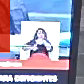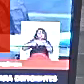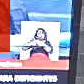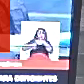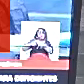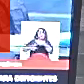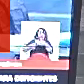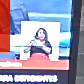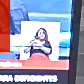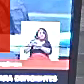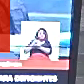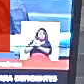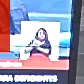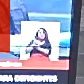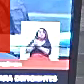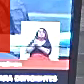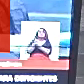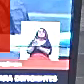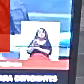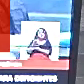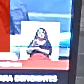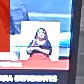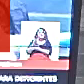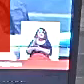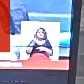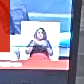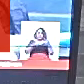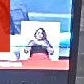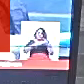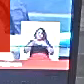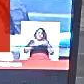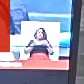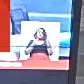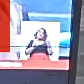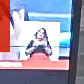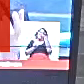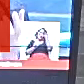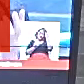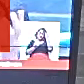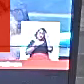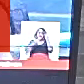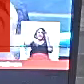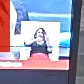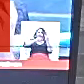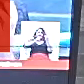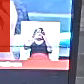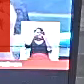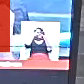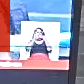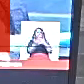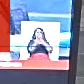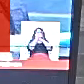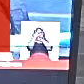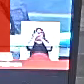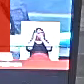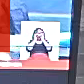Continuo raciocinando agora, o debate é importante, porque ele ativa nossos neurônios e faz a